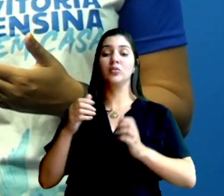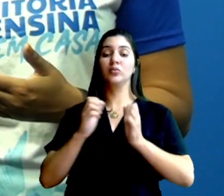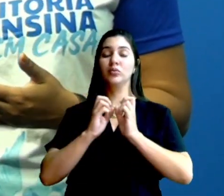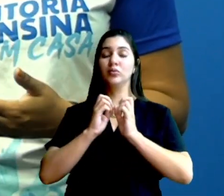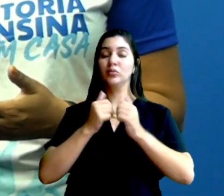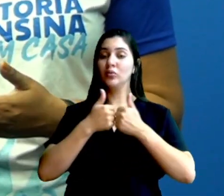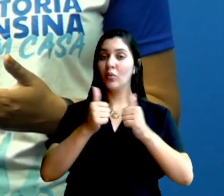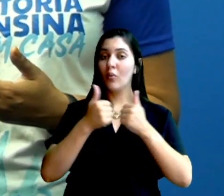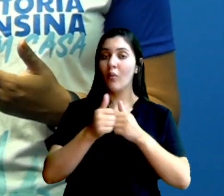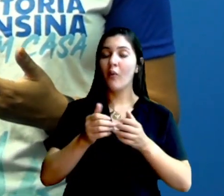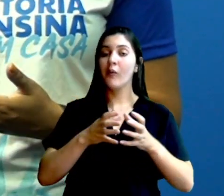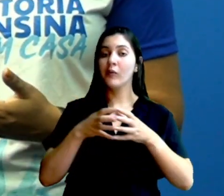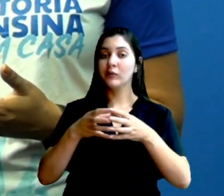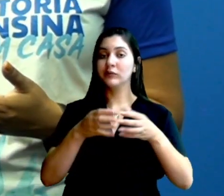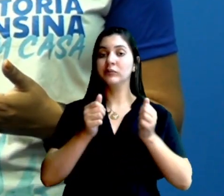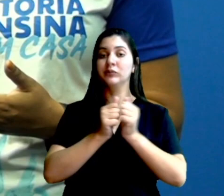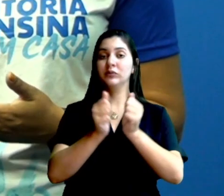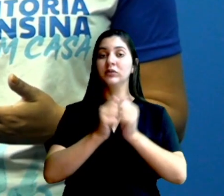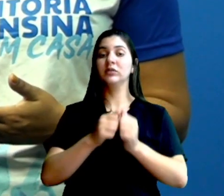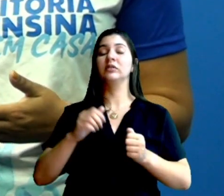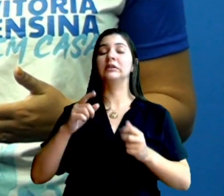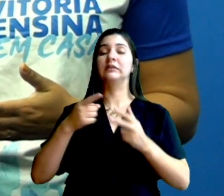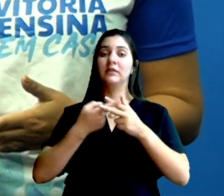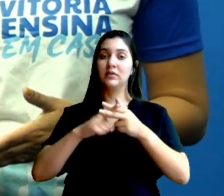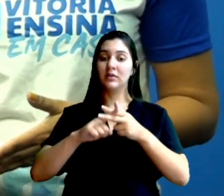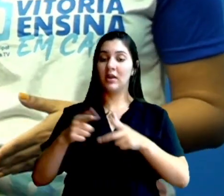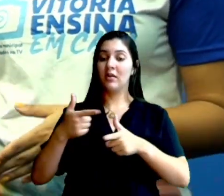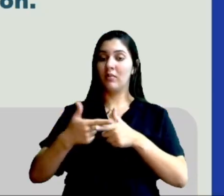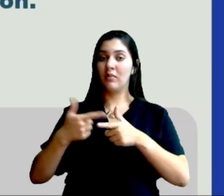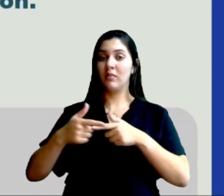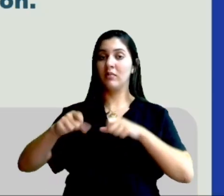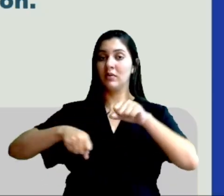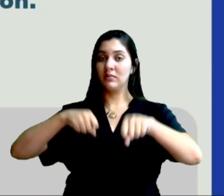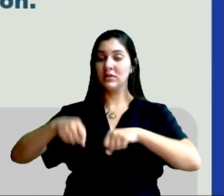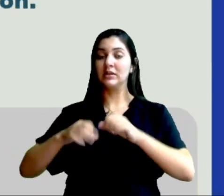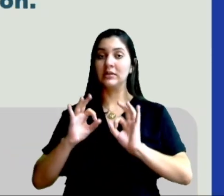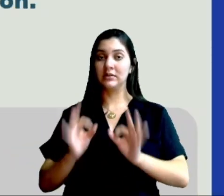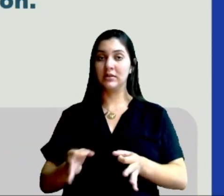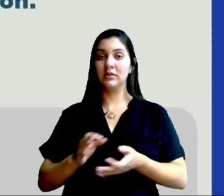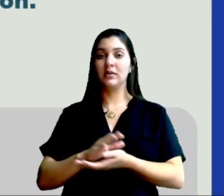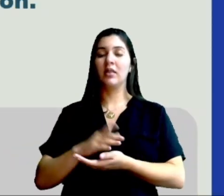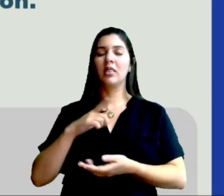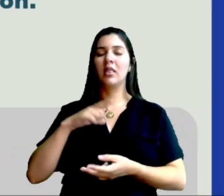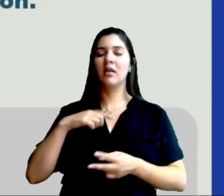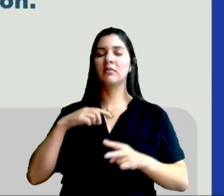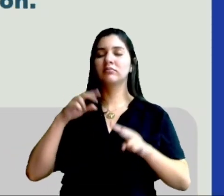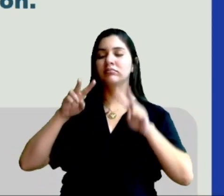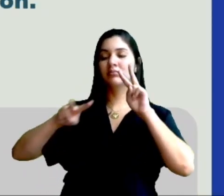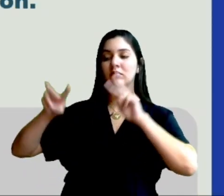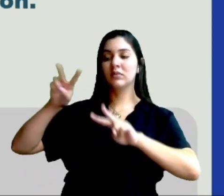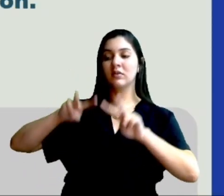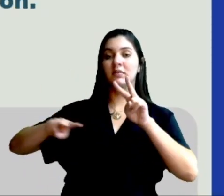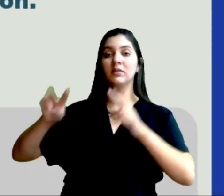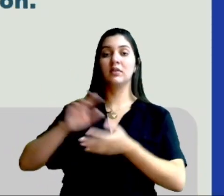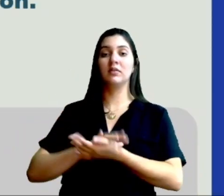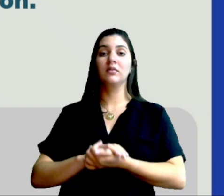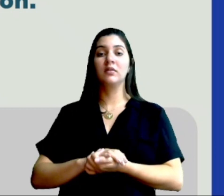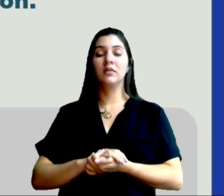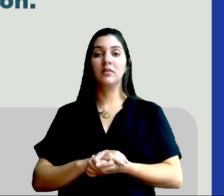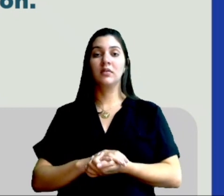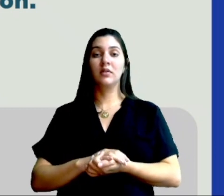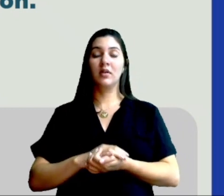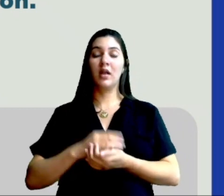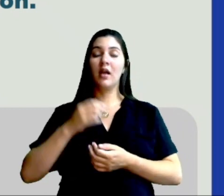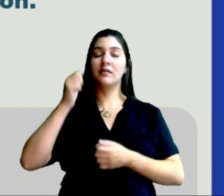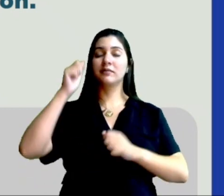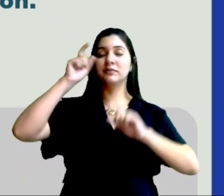ter consertado o problema da bicicleta, tá certo? Aí a gente tem uma observação, ó. As